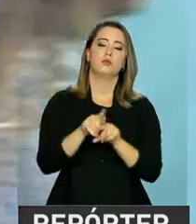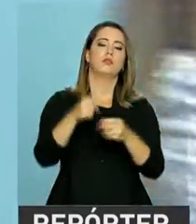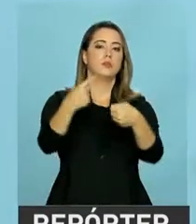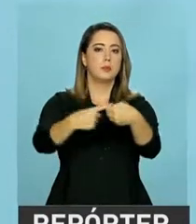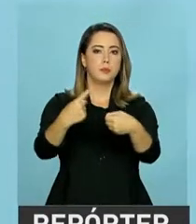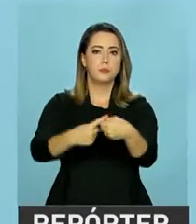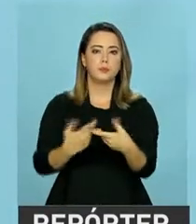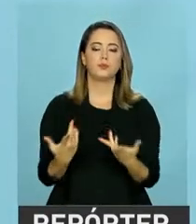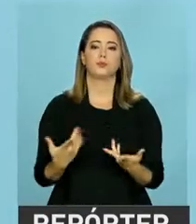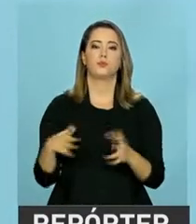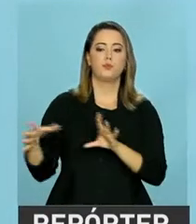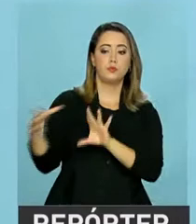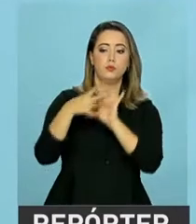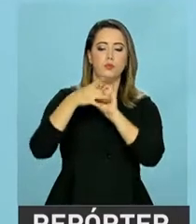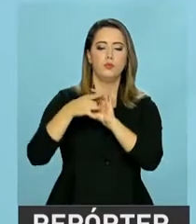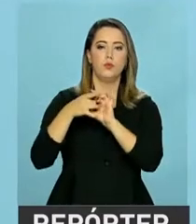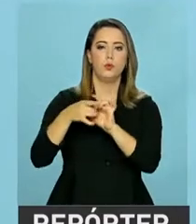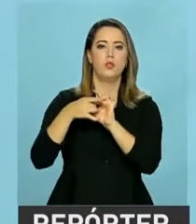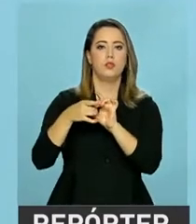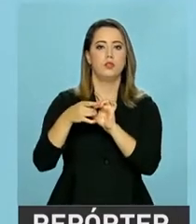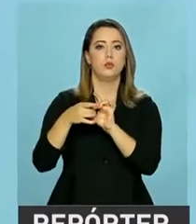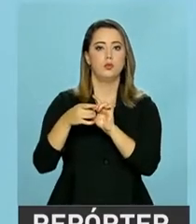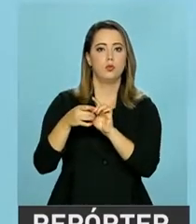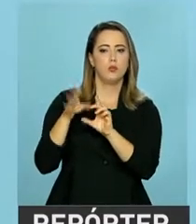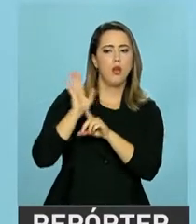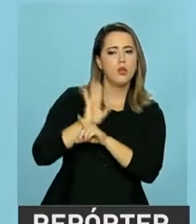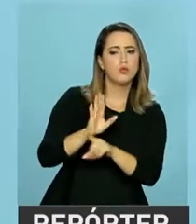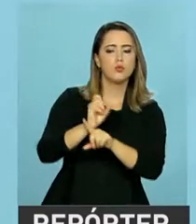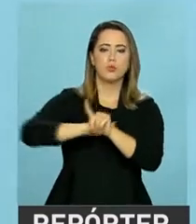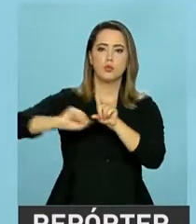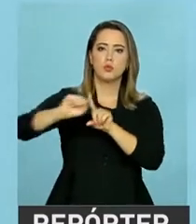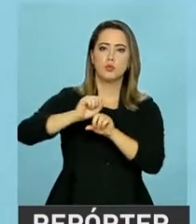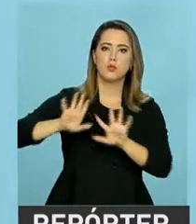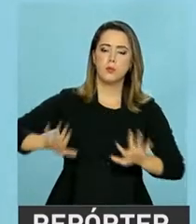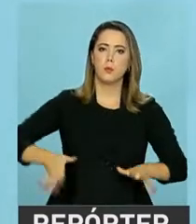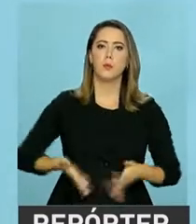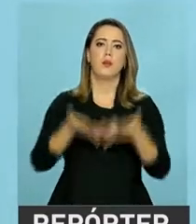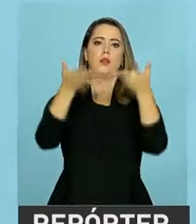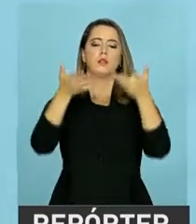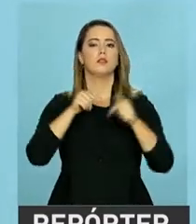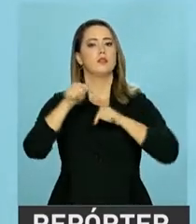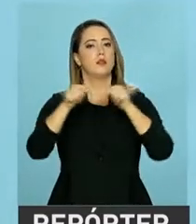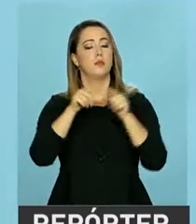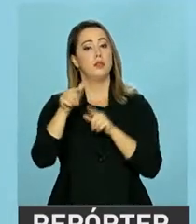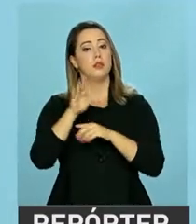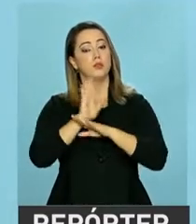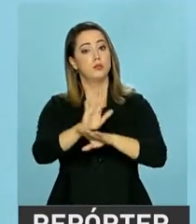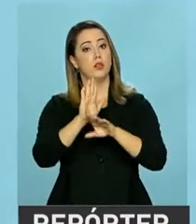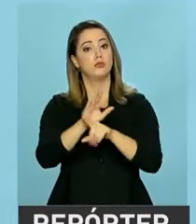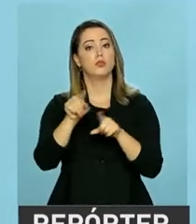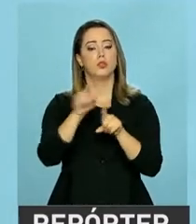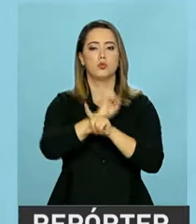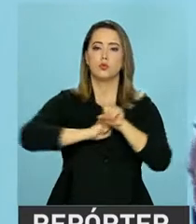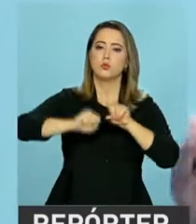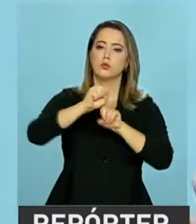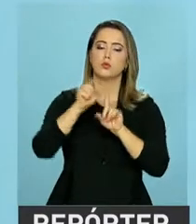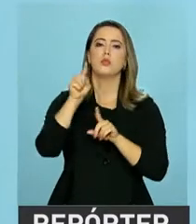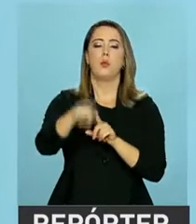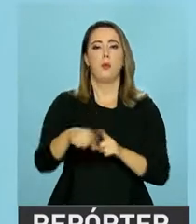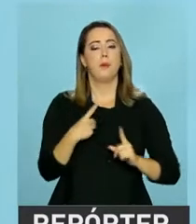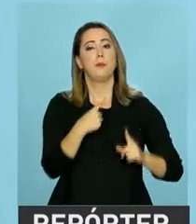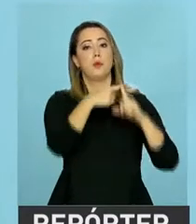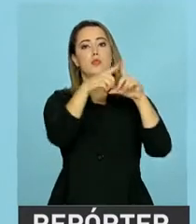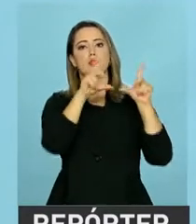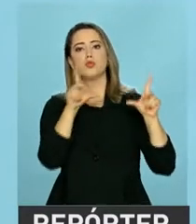município, articulada na área social, incrementar isso, aumentar essas ações, tem um impacto positivo e ajuda